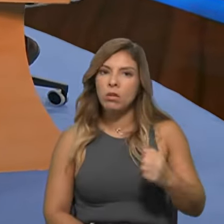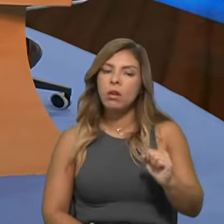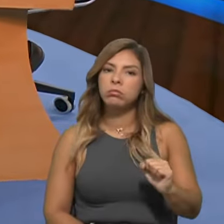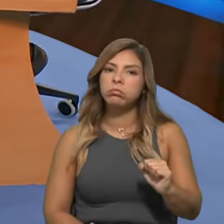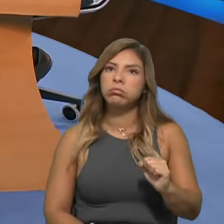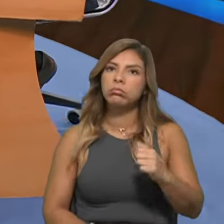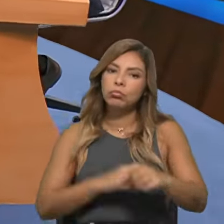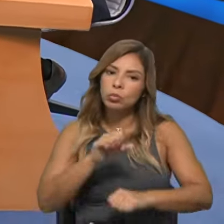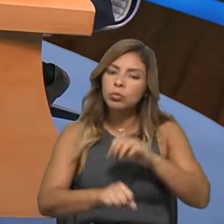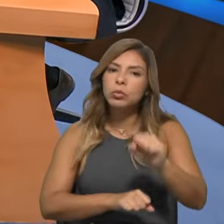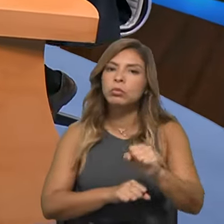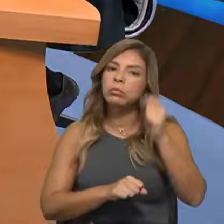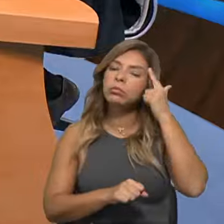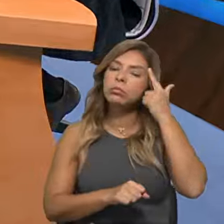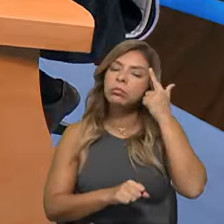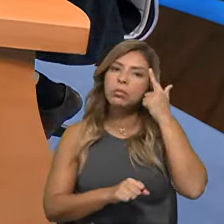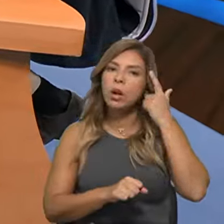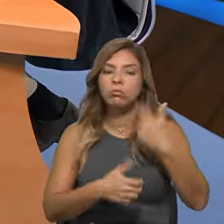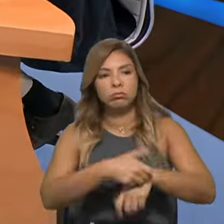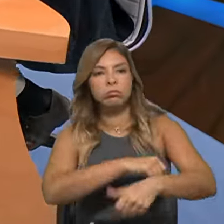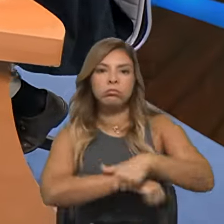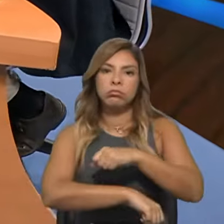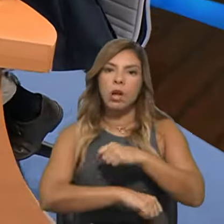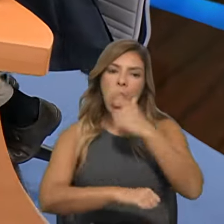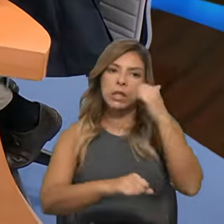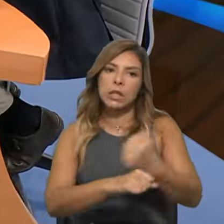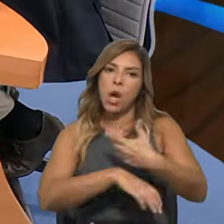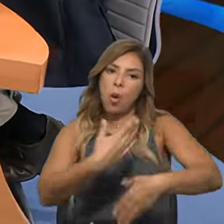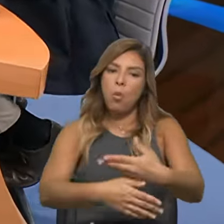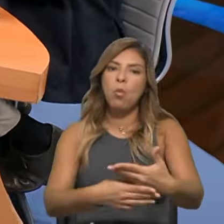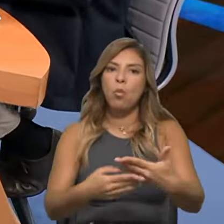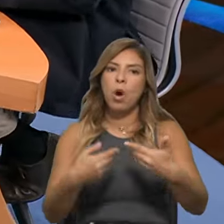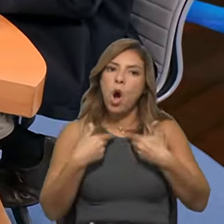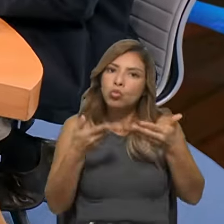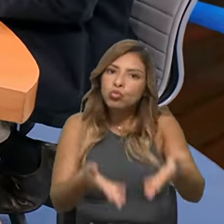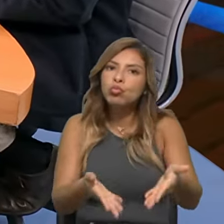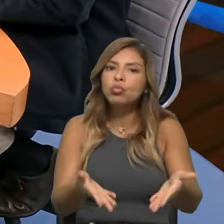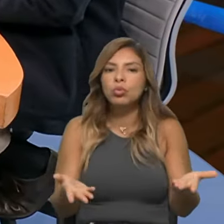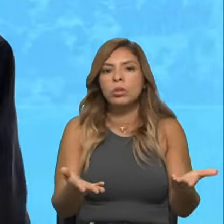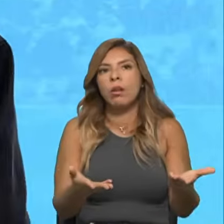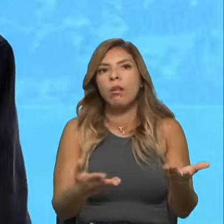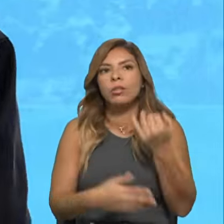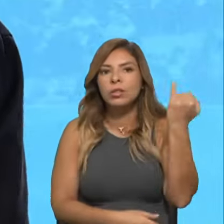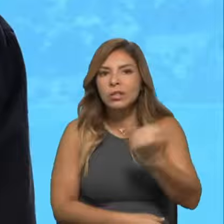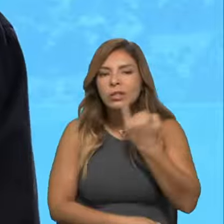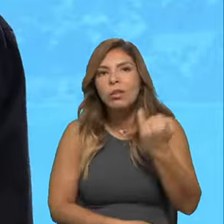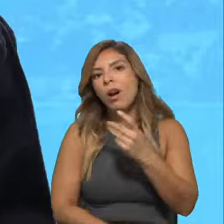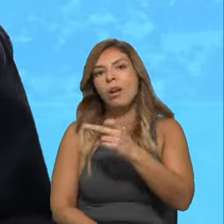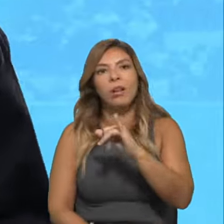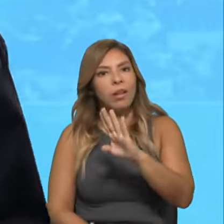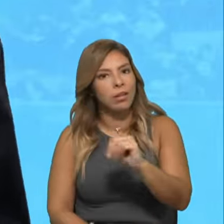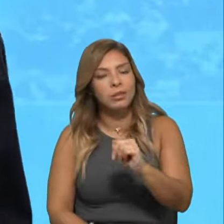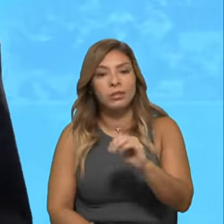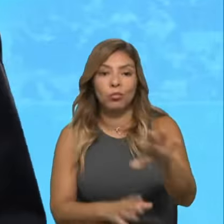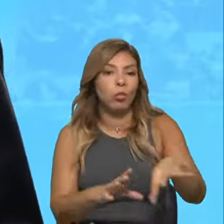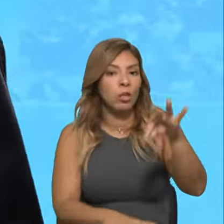poder agir em relação a isto, denunciando também, mobilizando, ajudando instituições como, por exemplo, a Fundação AES, que todos os